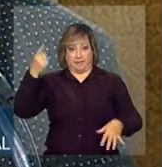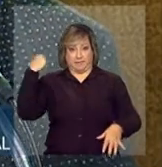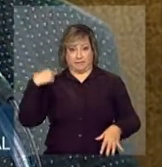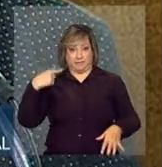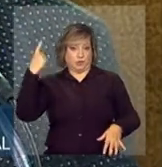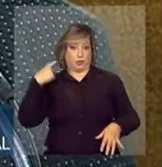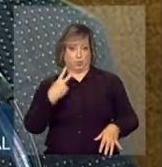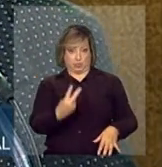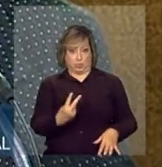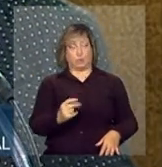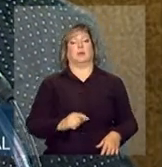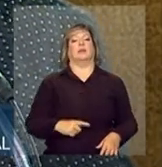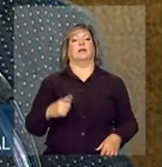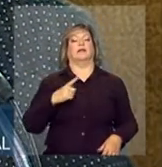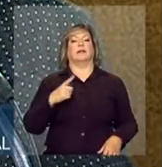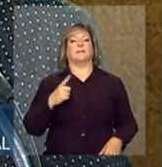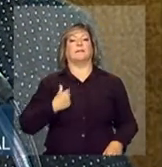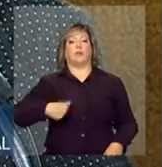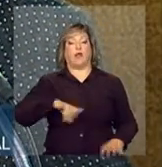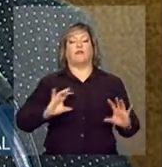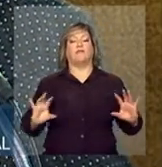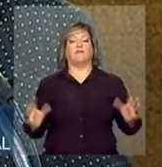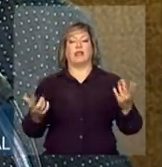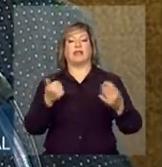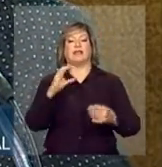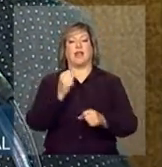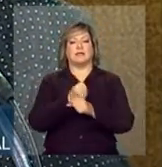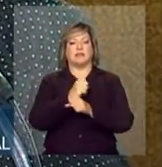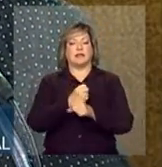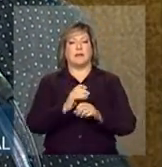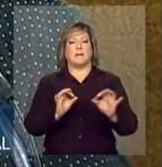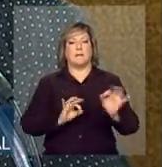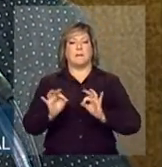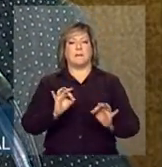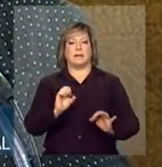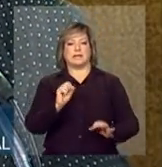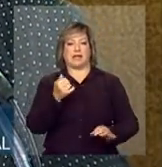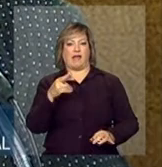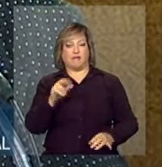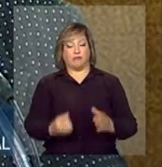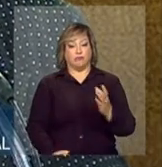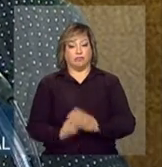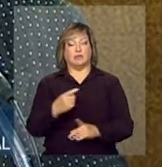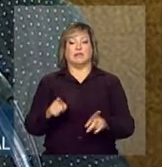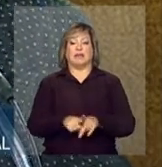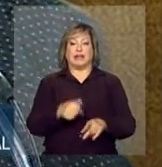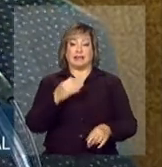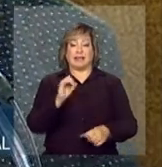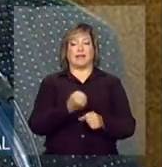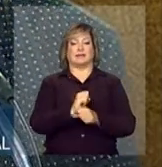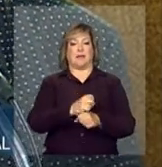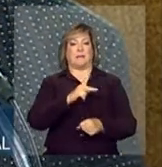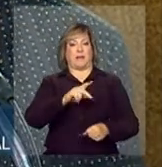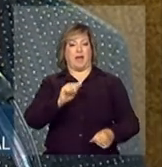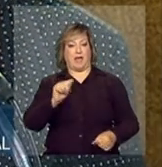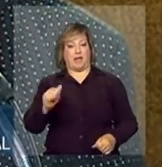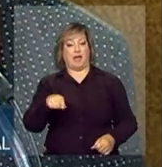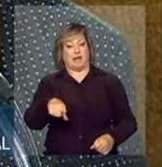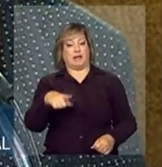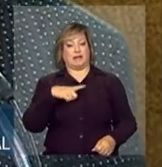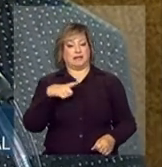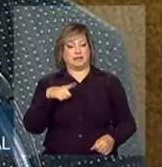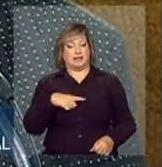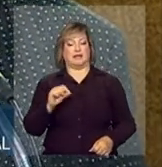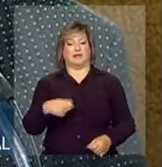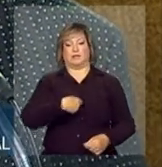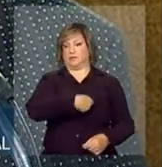retrasada, nós comemoramos 10 anos do Plano Safra, lançando o Plano Safra, e 10 anos do PAA. Aqui está um material que nós distribuímos